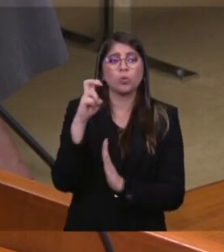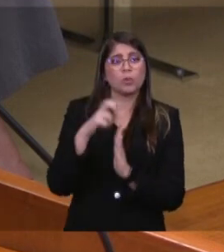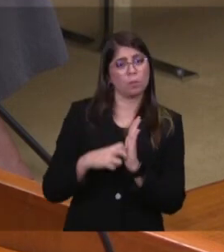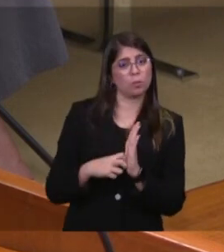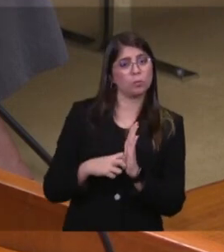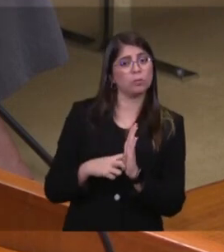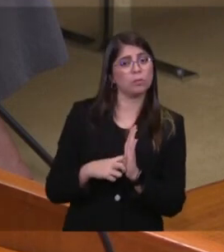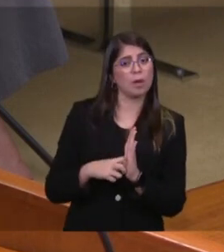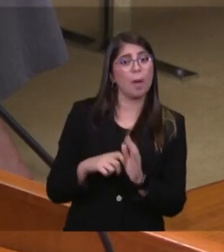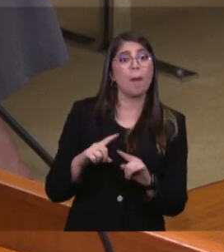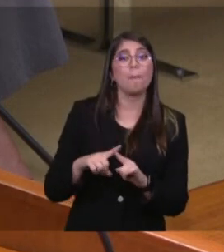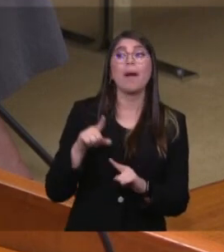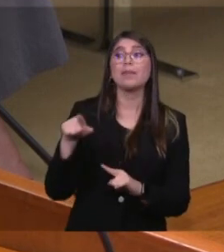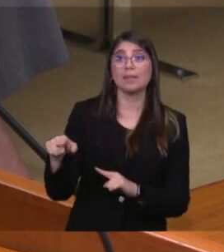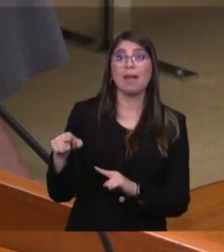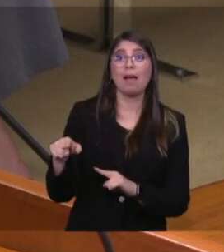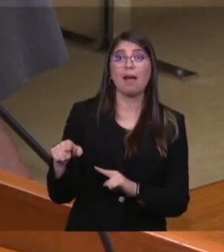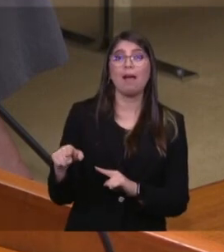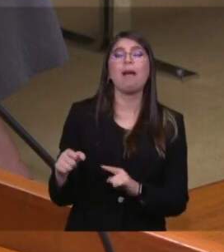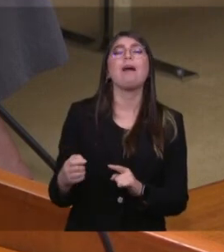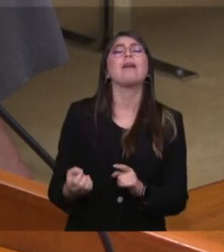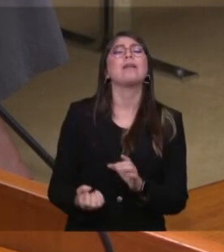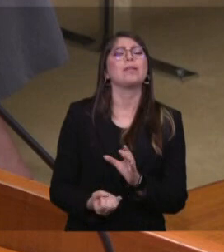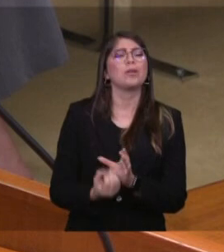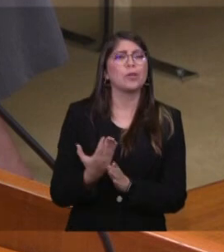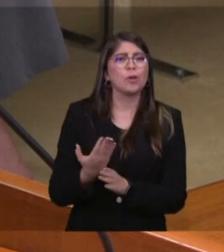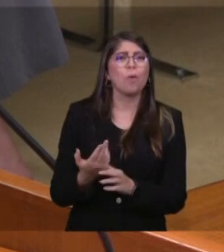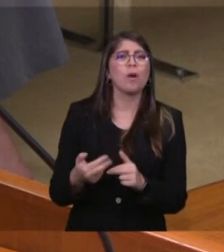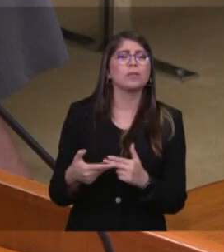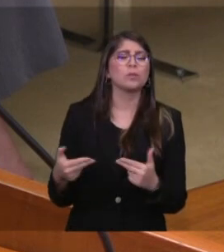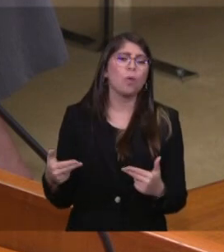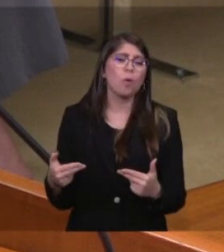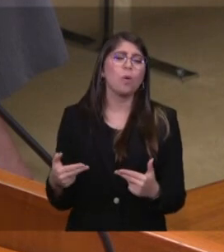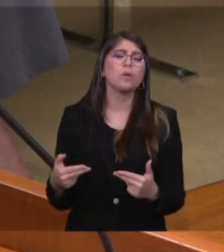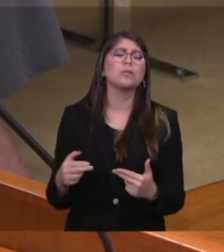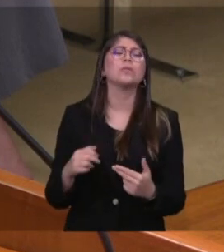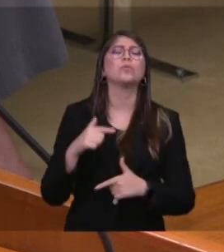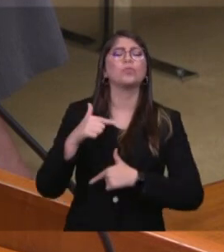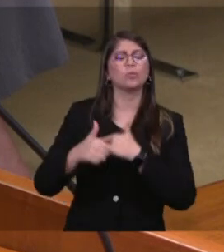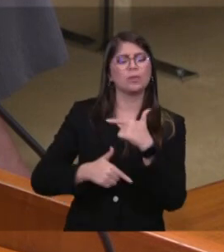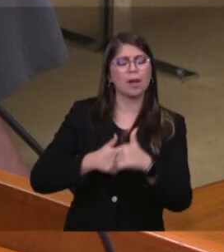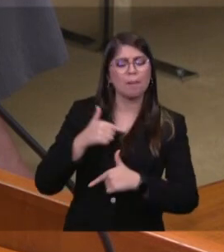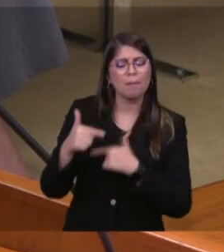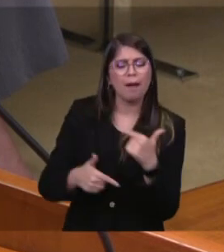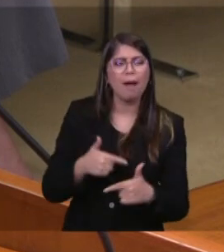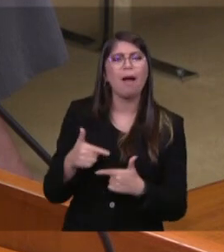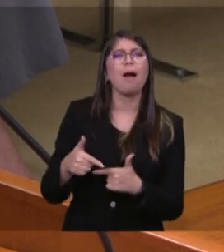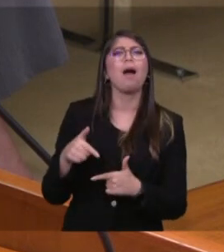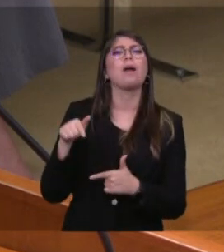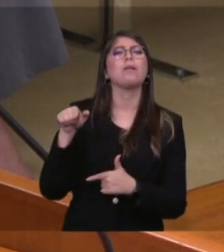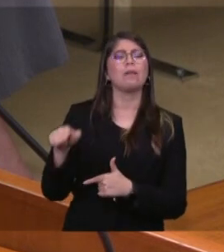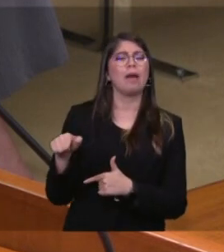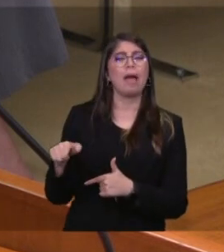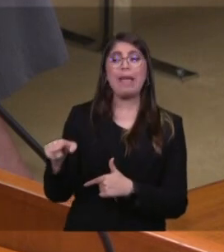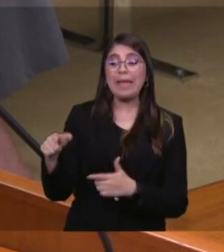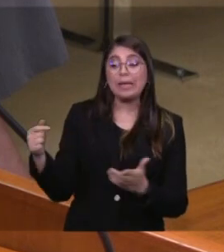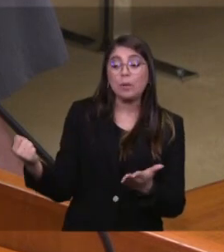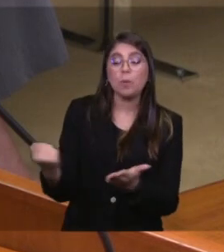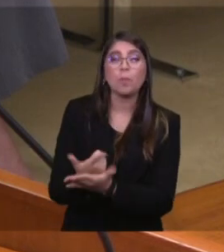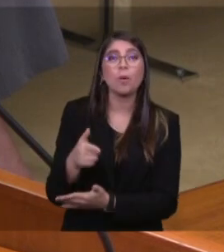tributária, por mais que lá tivesse sido produzida a riqueza com fruto do trabalho daquele contribuinte que estava adquirindo a